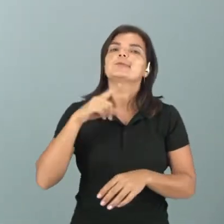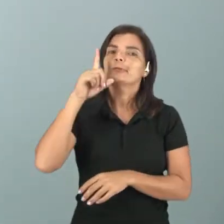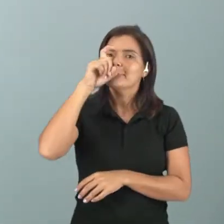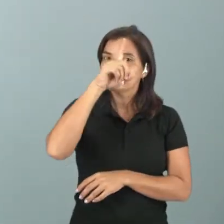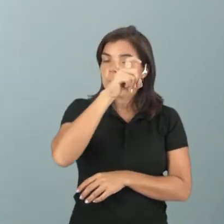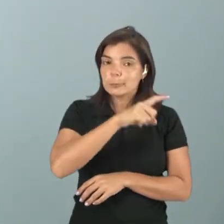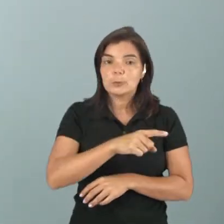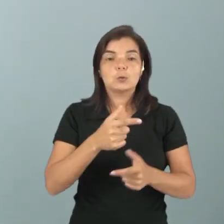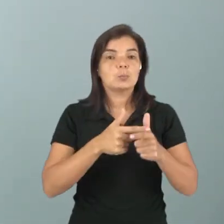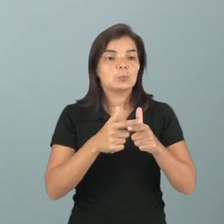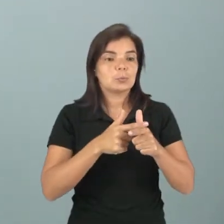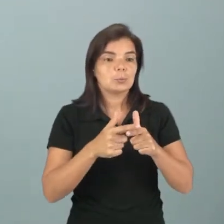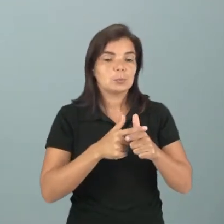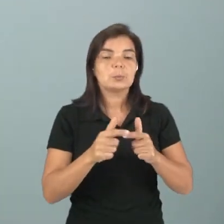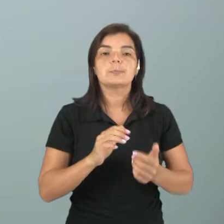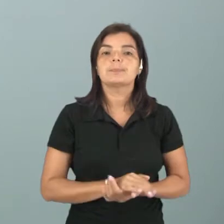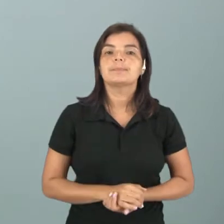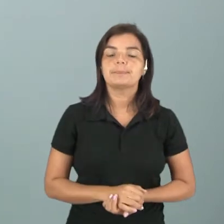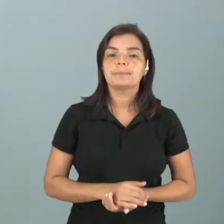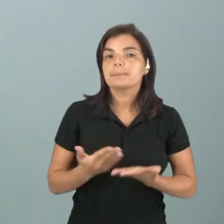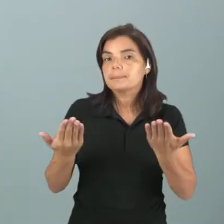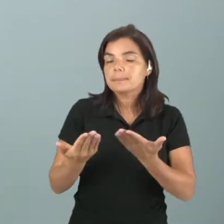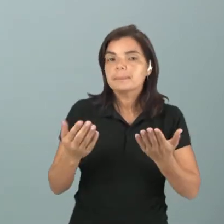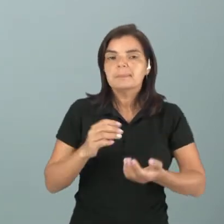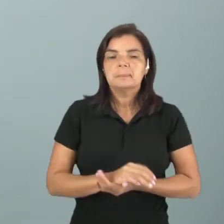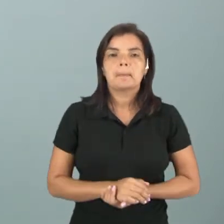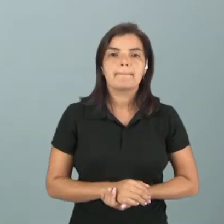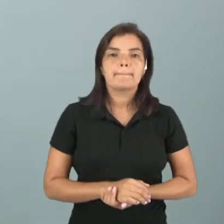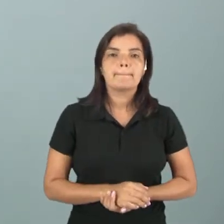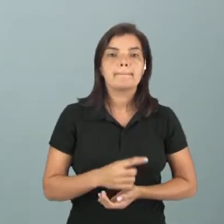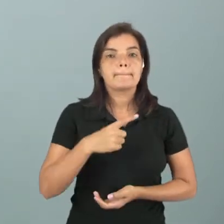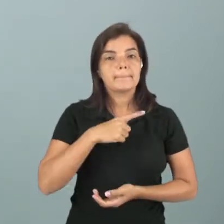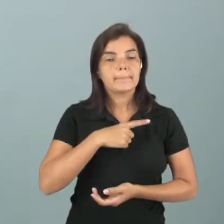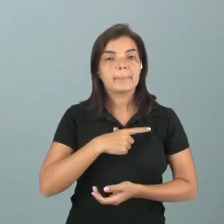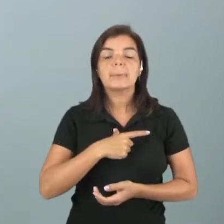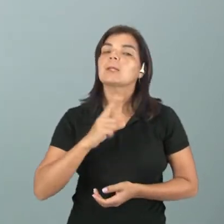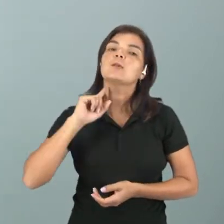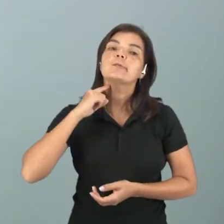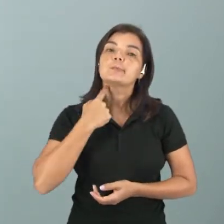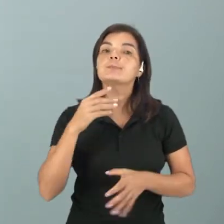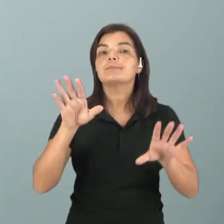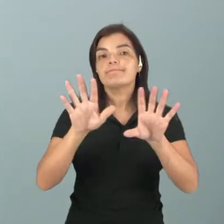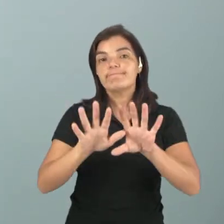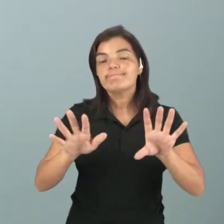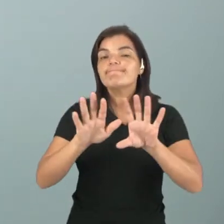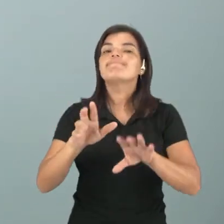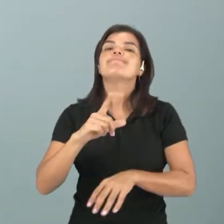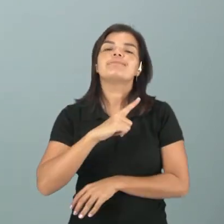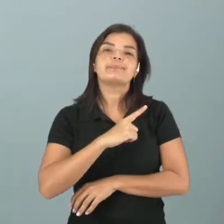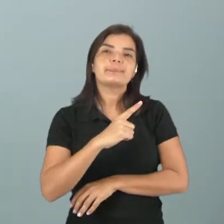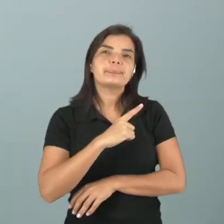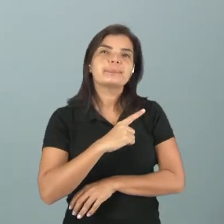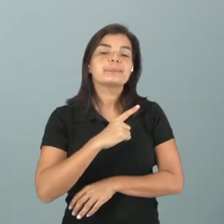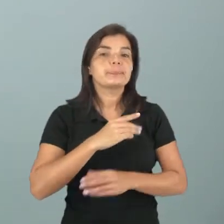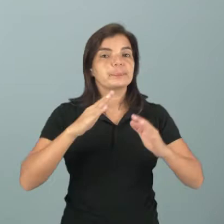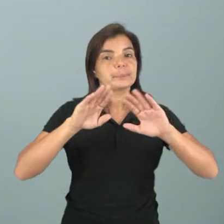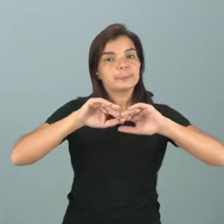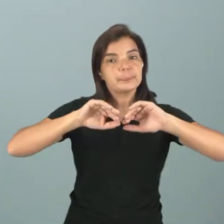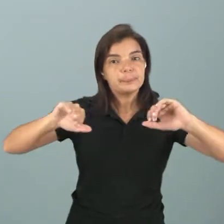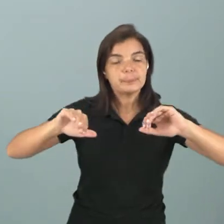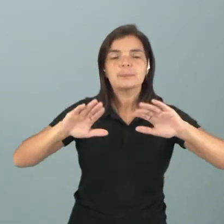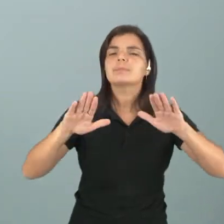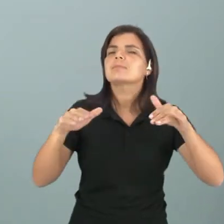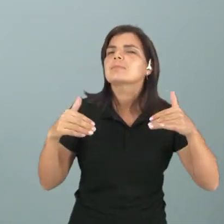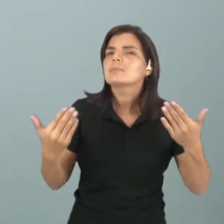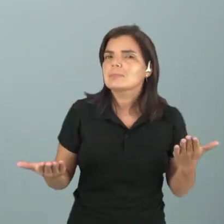por essas consequências, tá? E aí, quando a gente fala dos poluentes também, eles vão ter uma leve divisão, Que